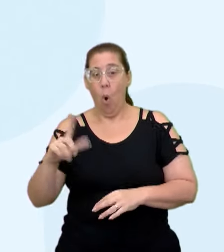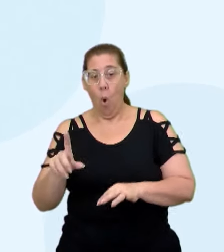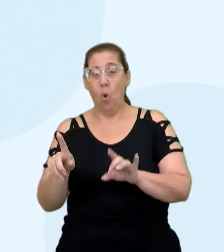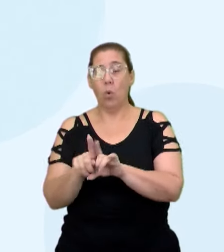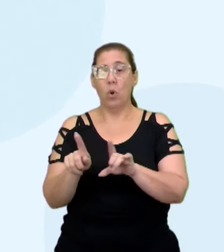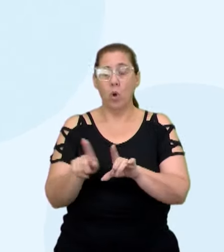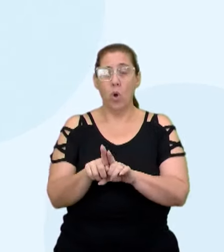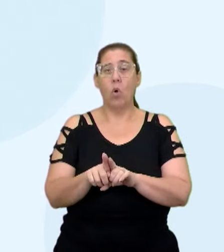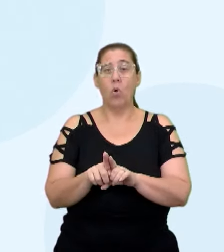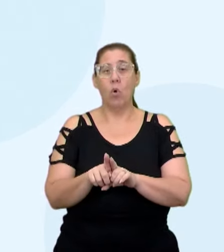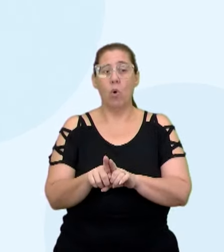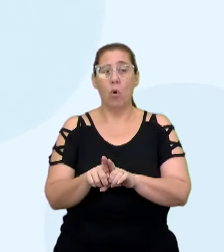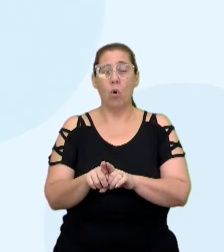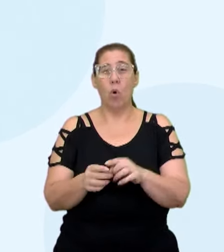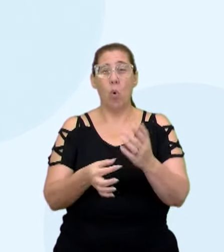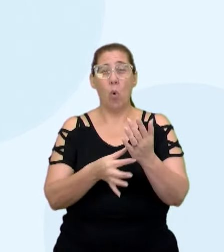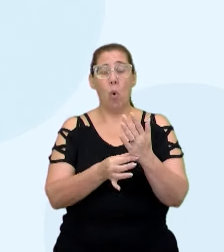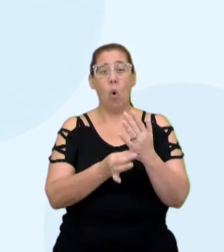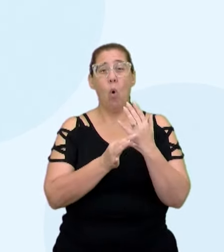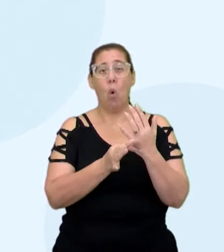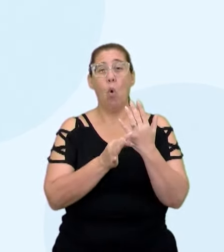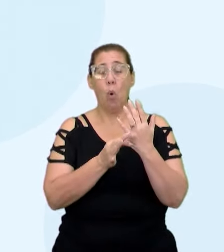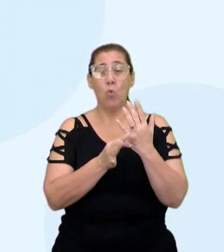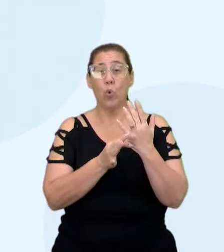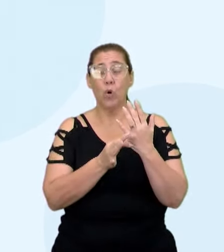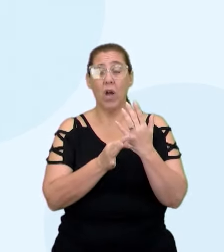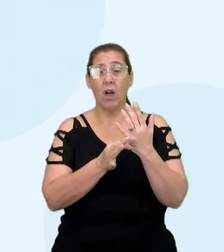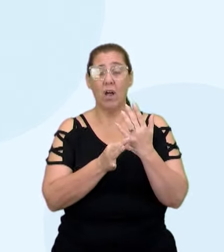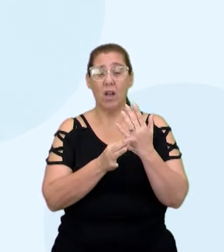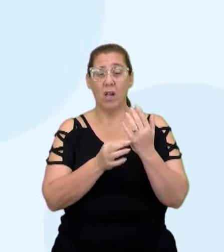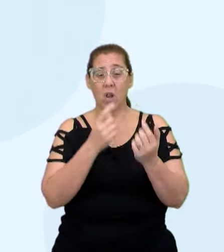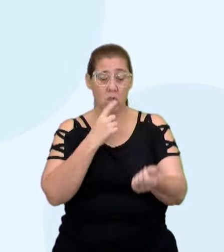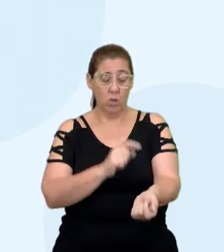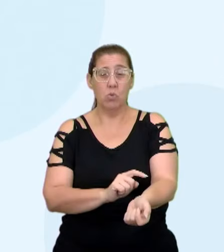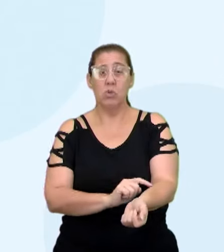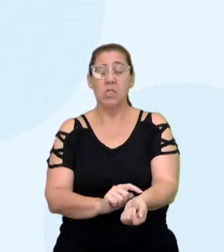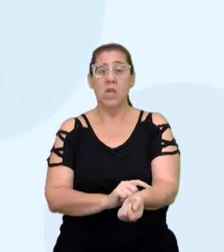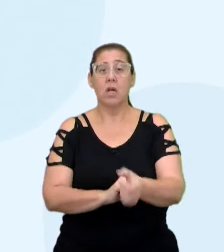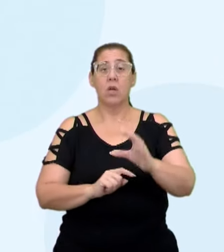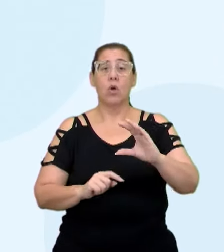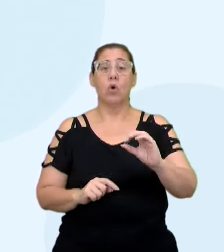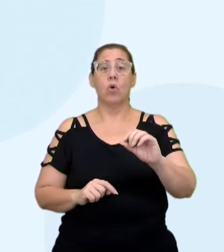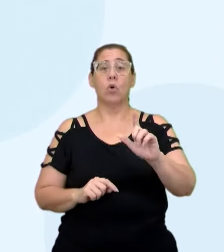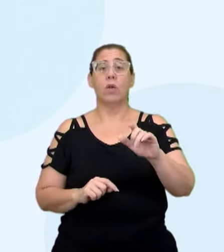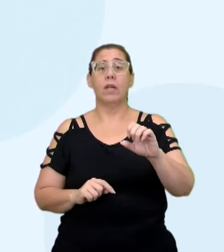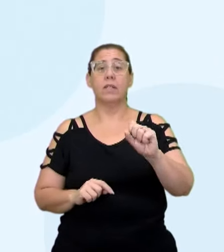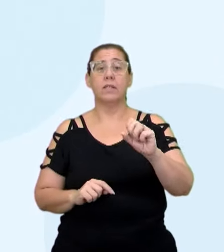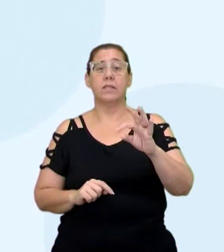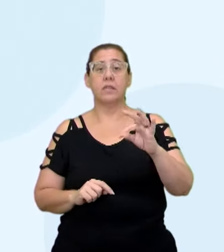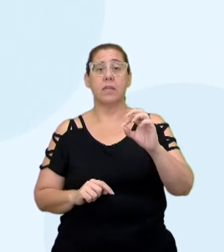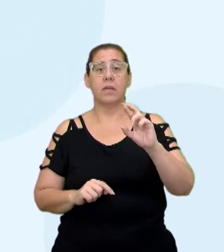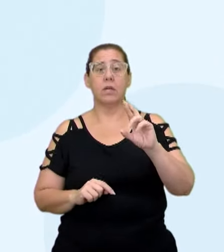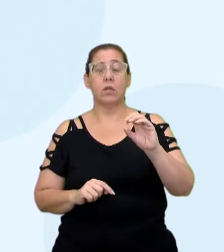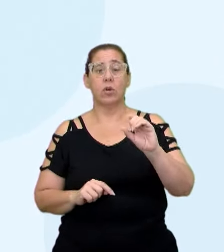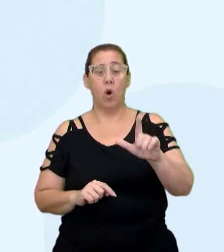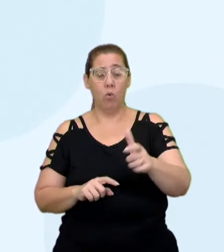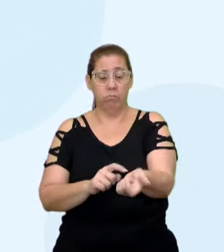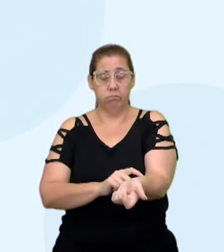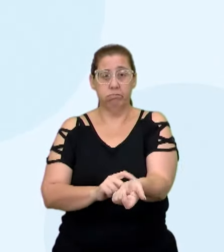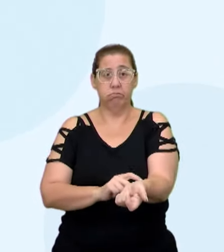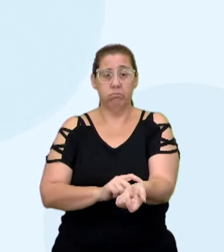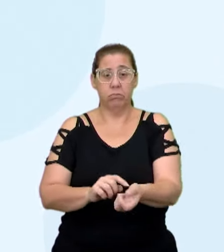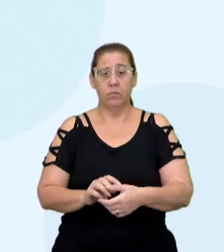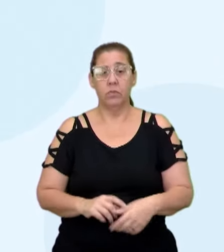coisa também, olha só, é a questão aqui, olha, do colesterol, né? Então, o colesterol total dela tá em,